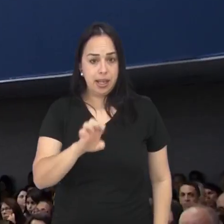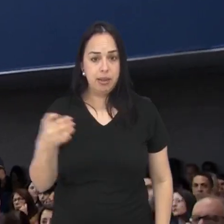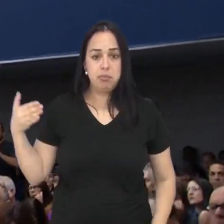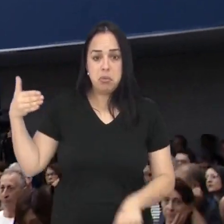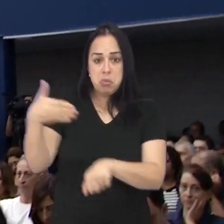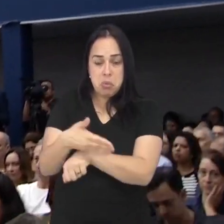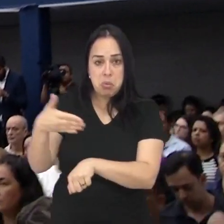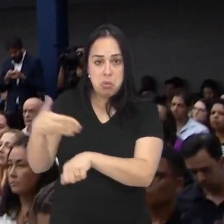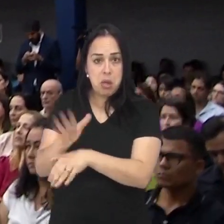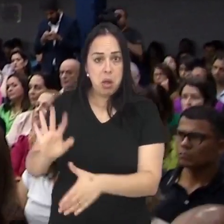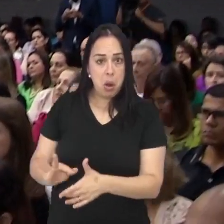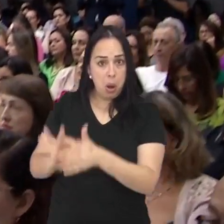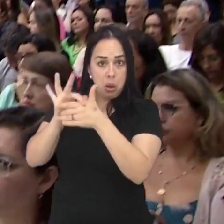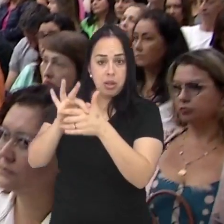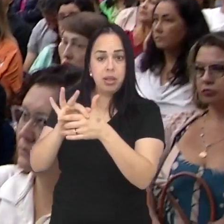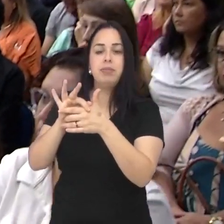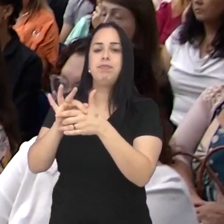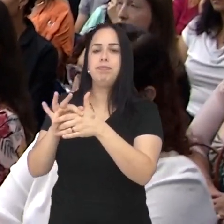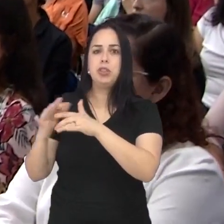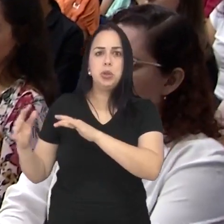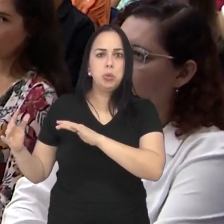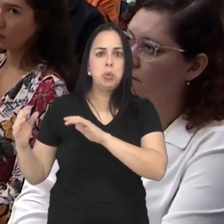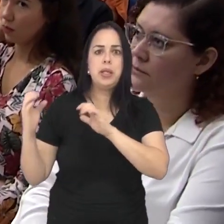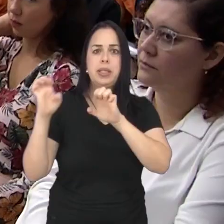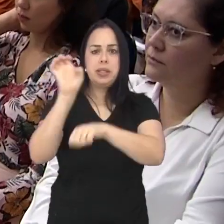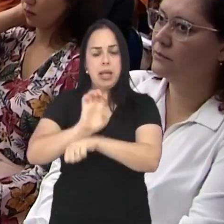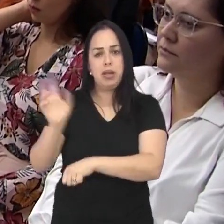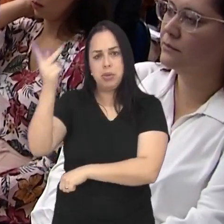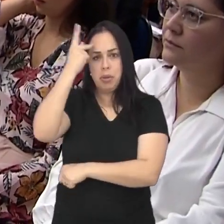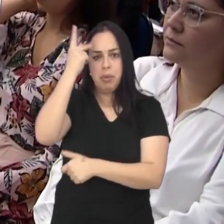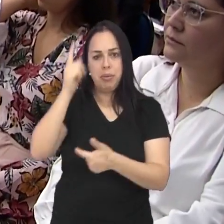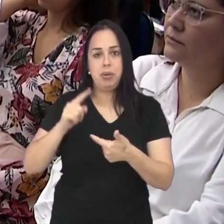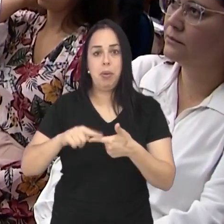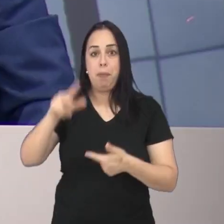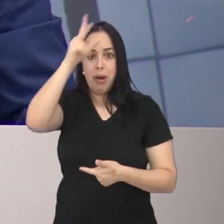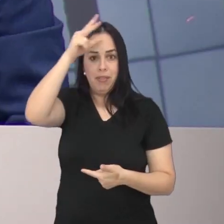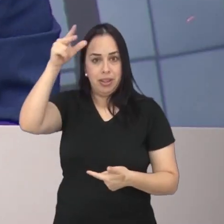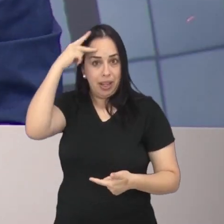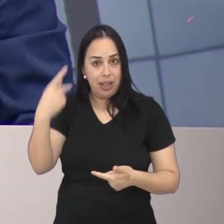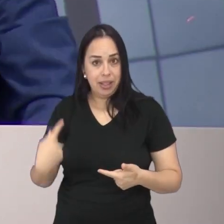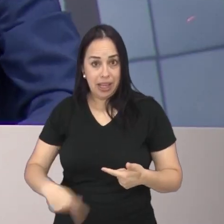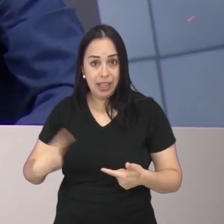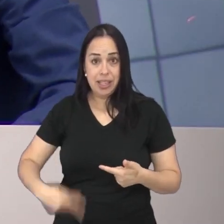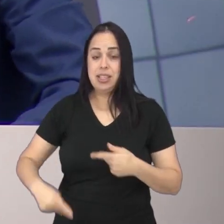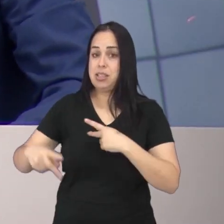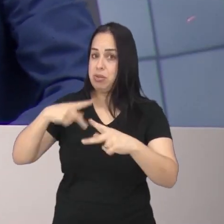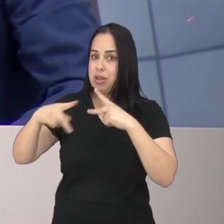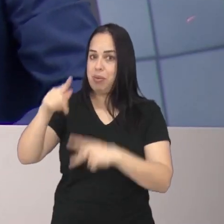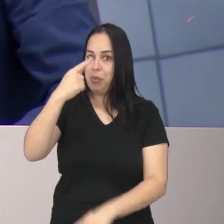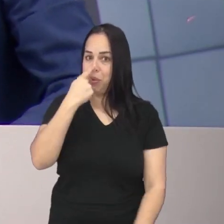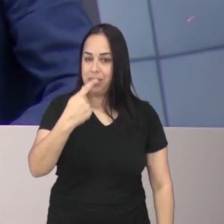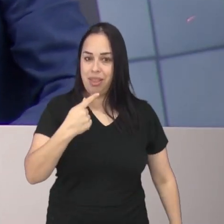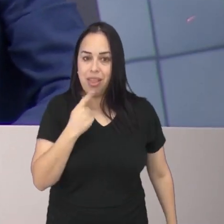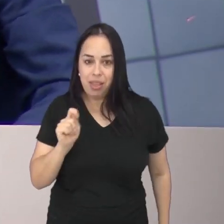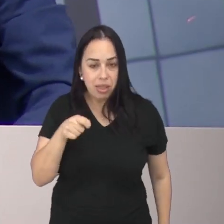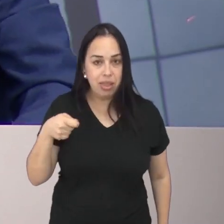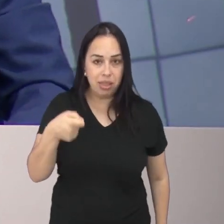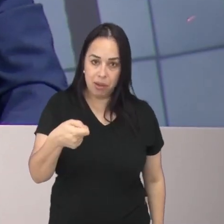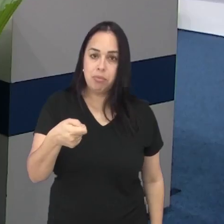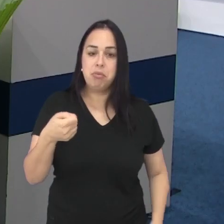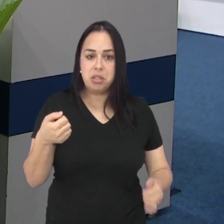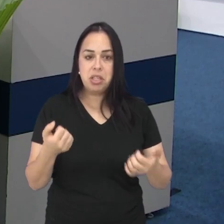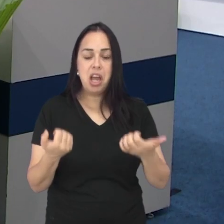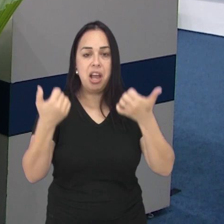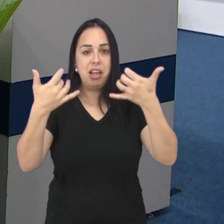Contas. O encontro contou com a participação de autoridades públicas de todo o estado, como o prefeito de São José dos Campos, Anderson